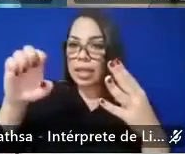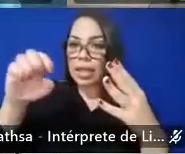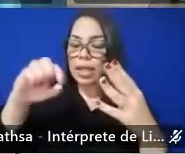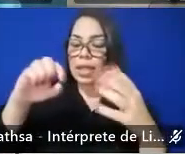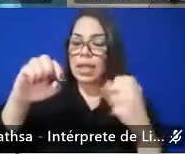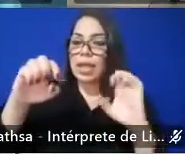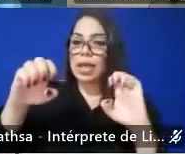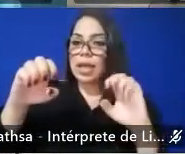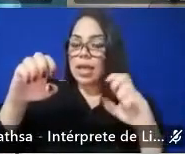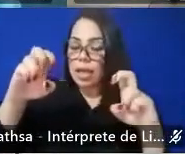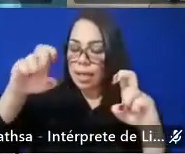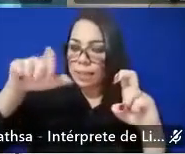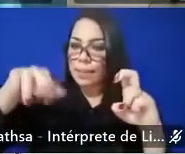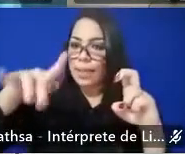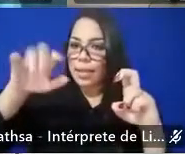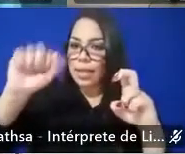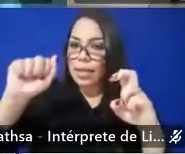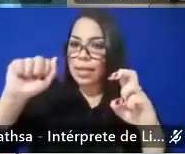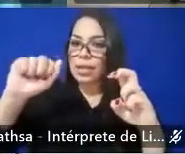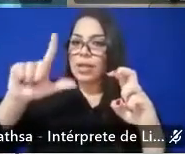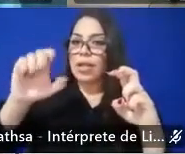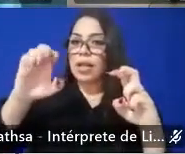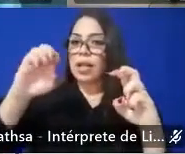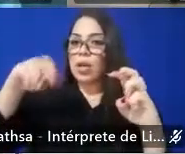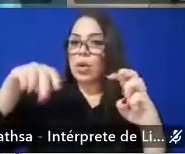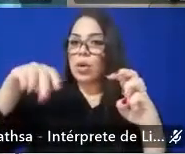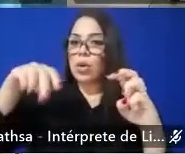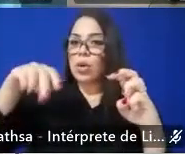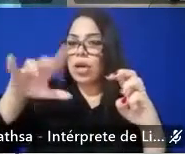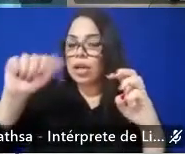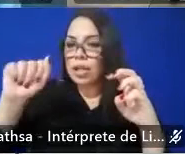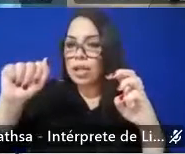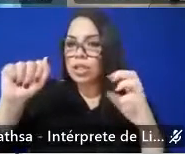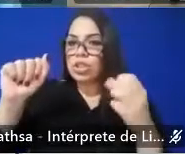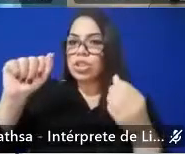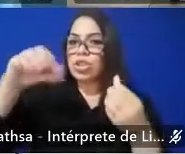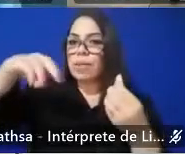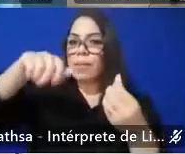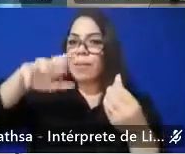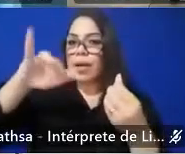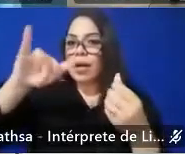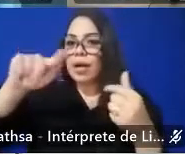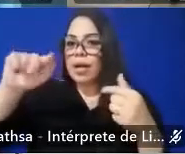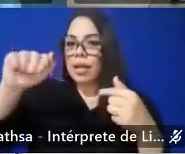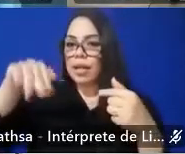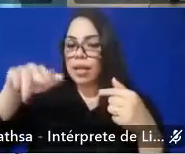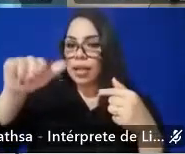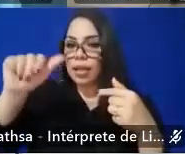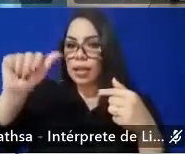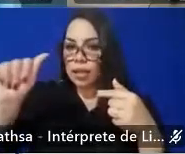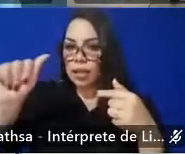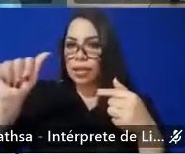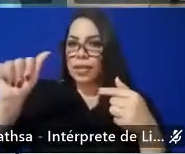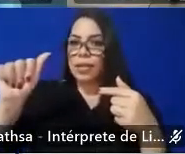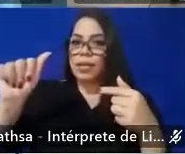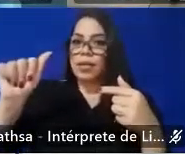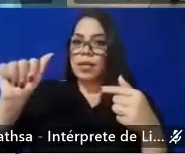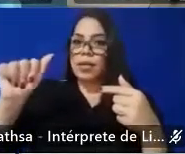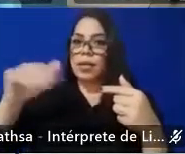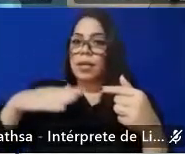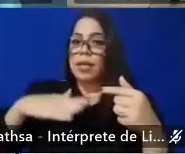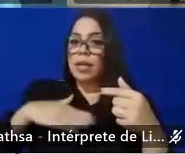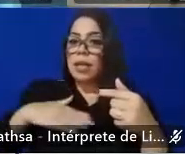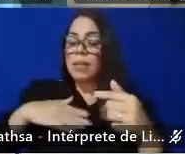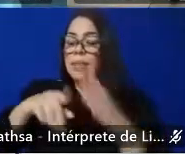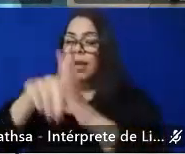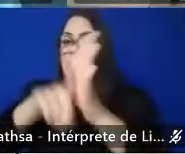Brunet Leônidas pire conifa rola Junior Mariana Luzia de Vasconcelos ambiente e a minha analista processual